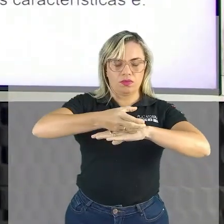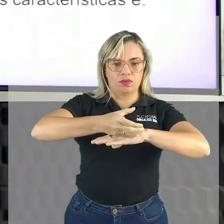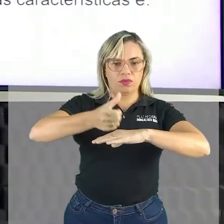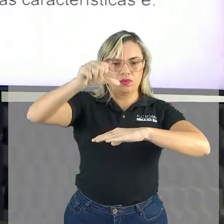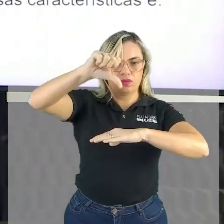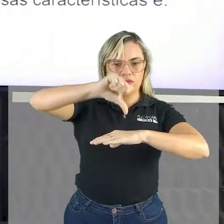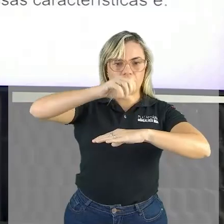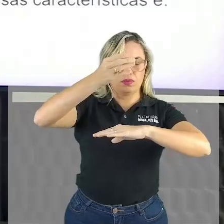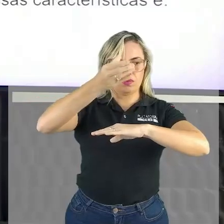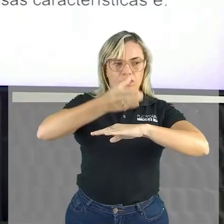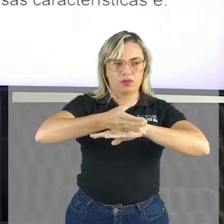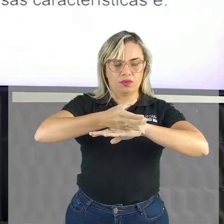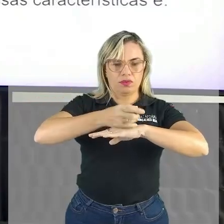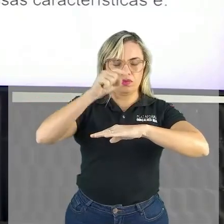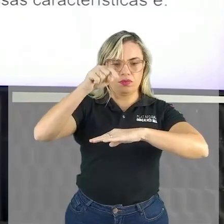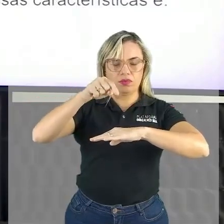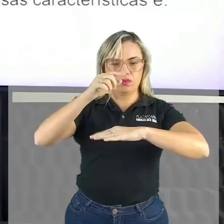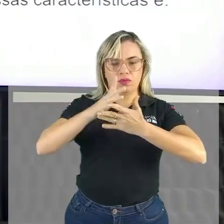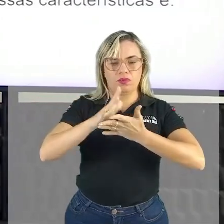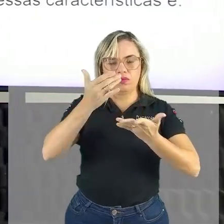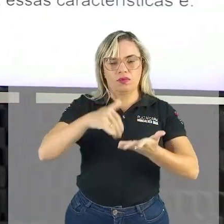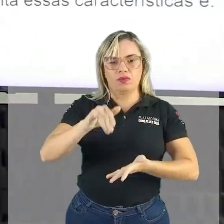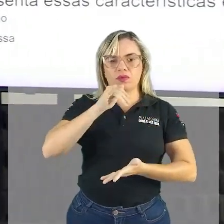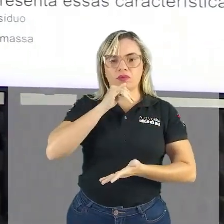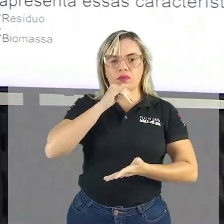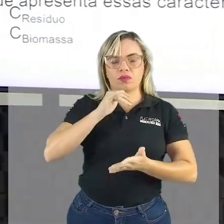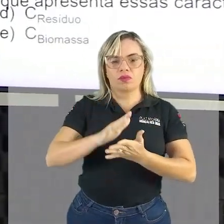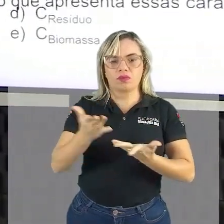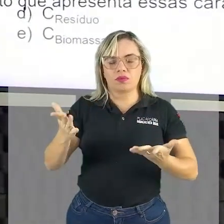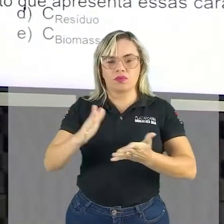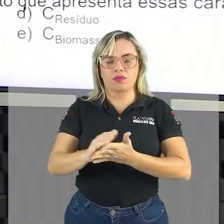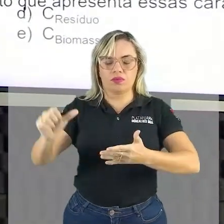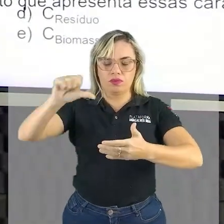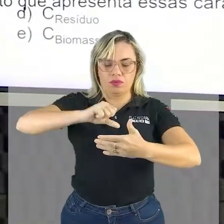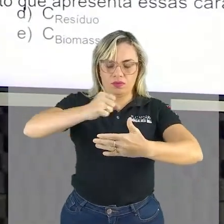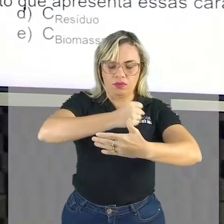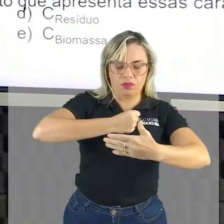e essa água, ela está, por exemplo, numa panela.